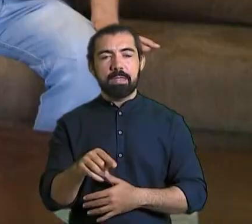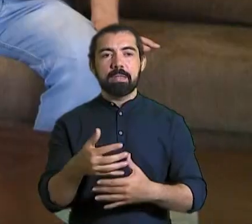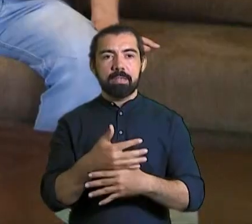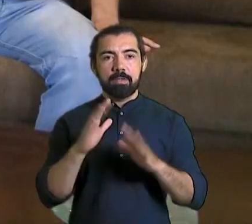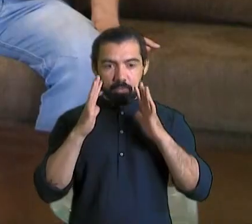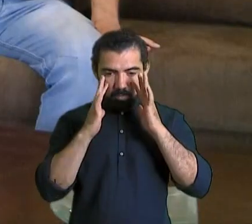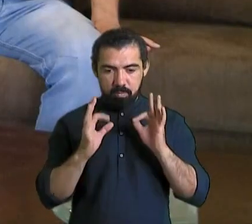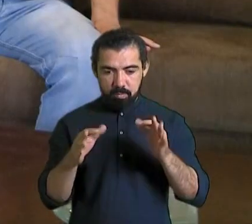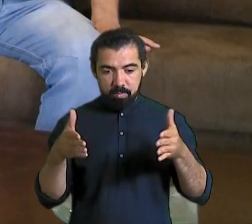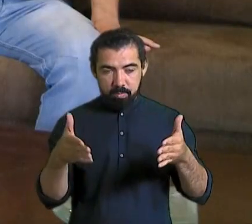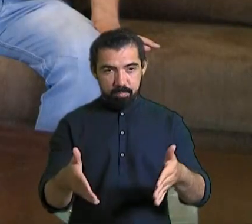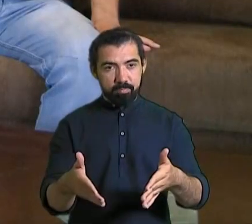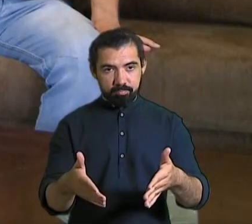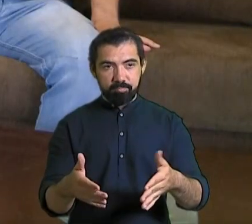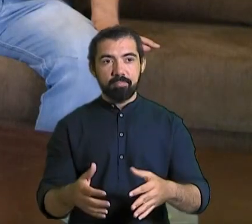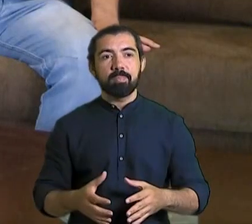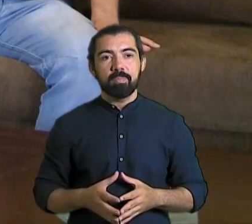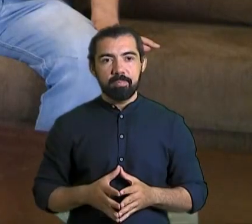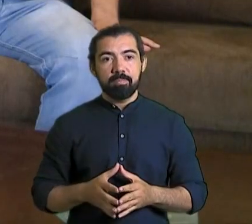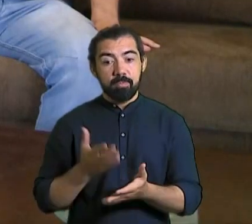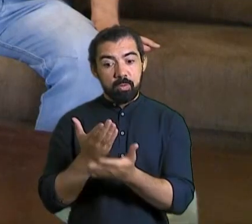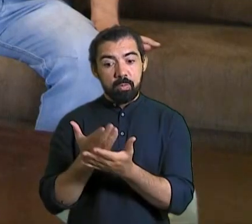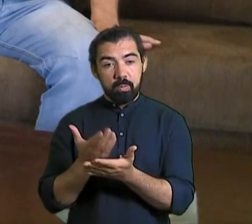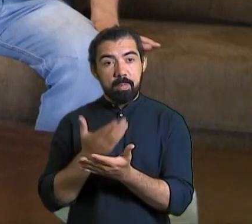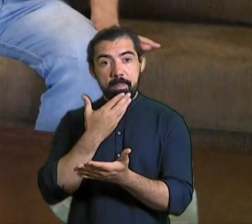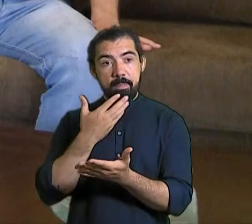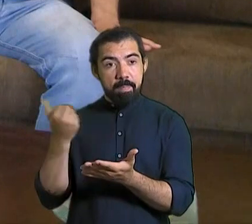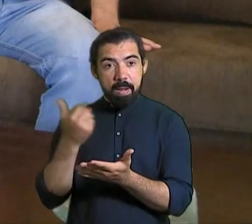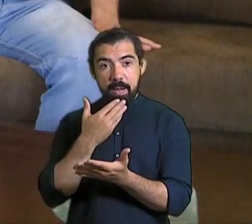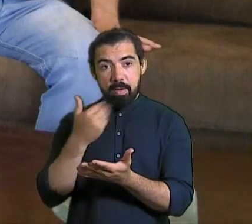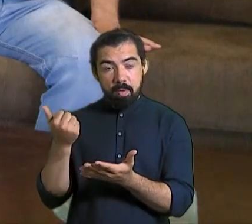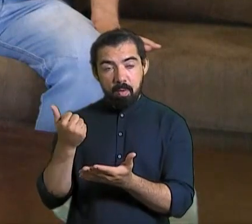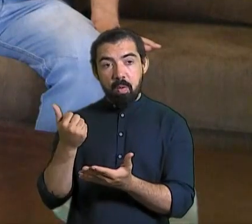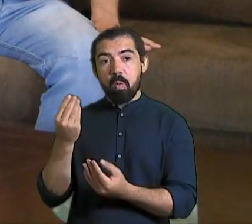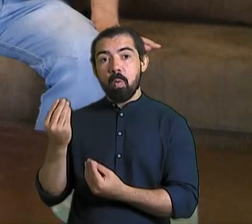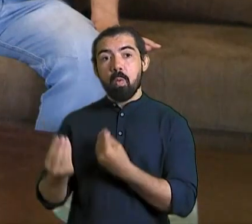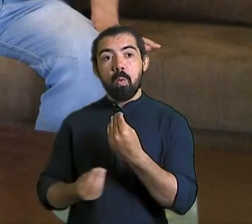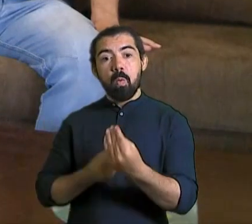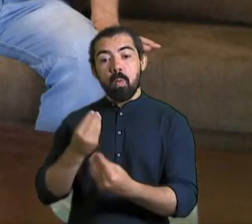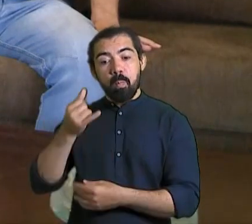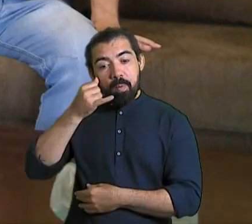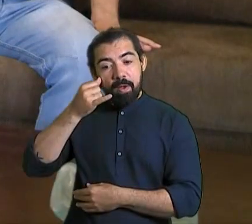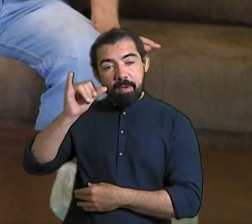né, que viesse estudar uma forma melhor como...